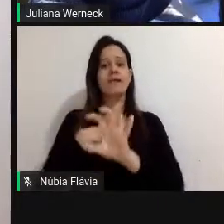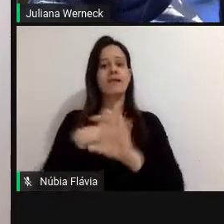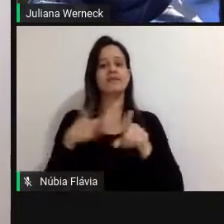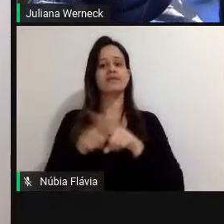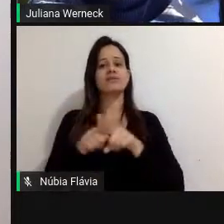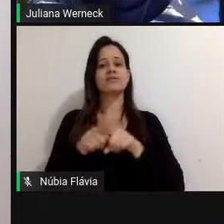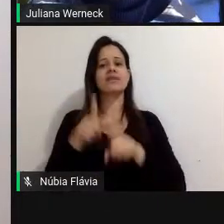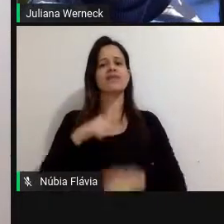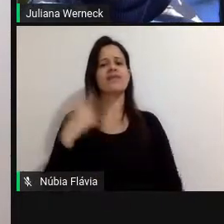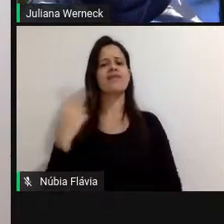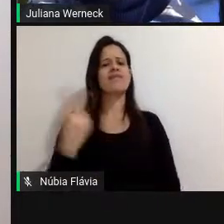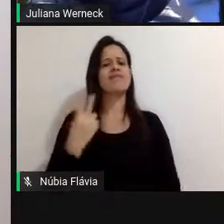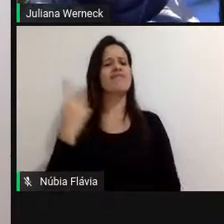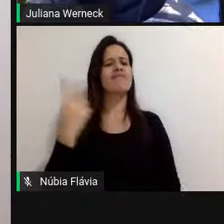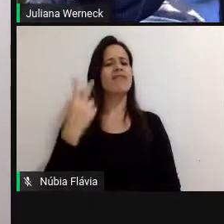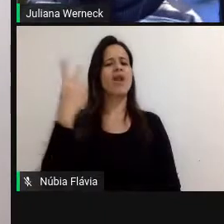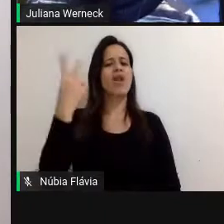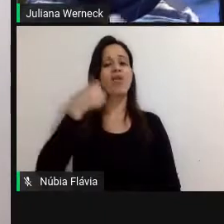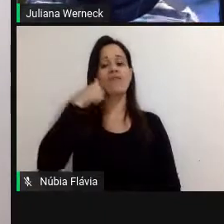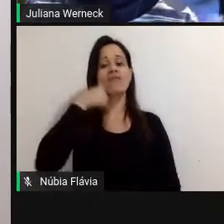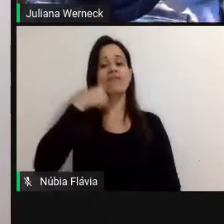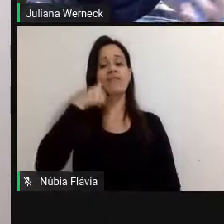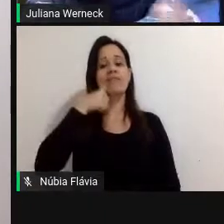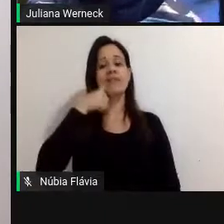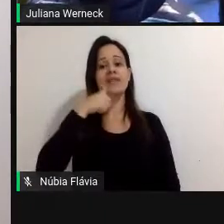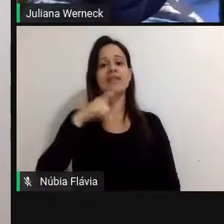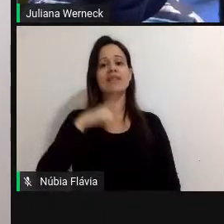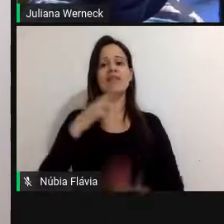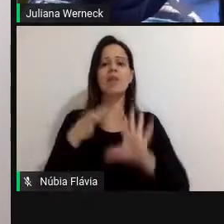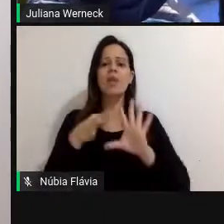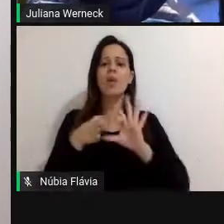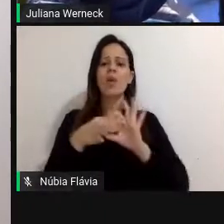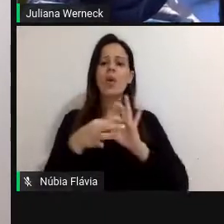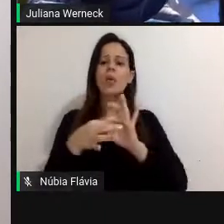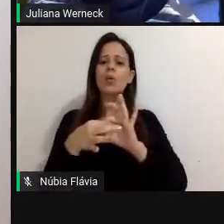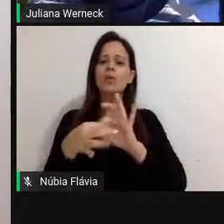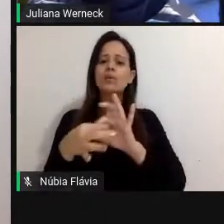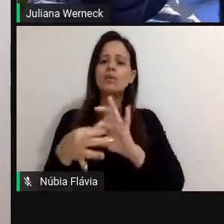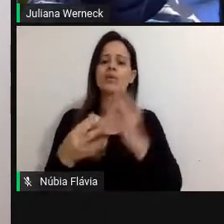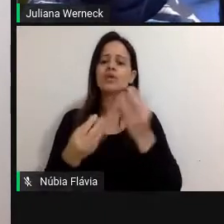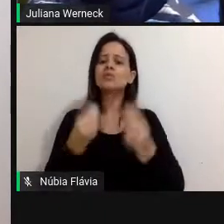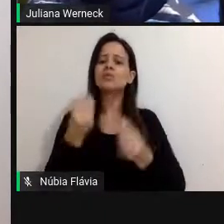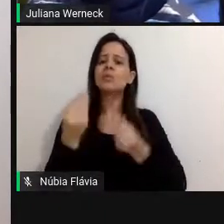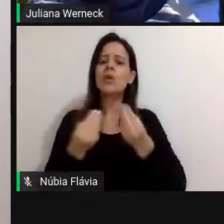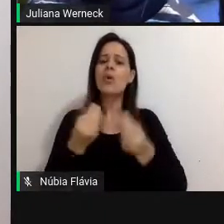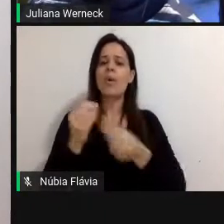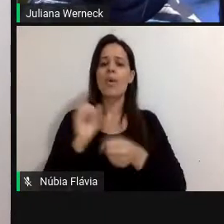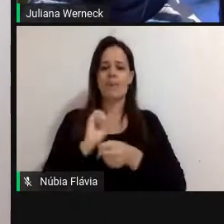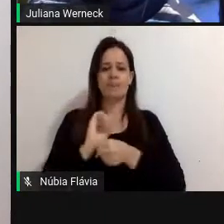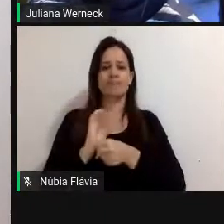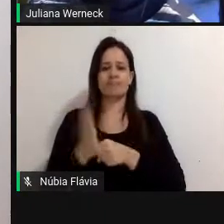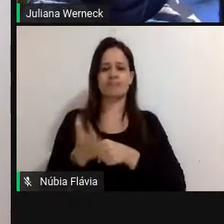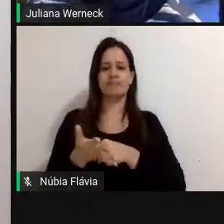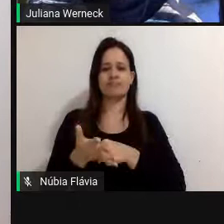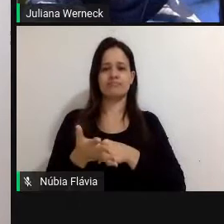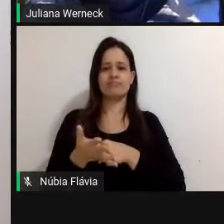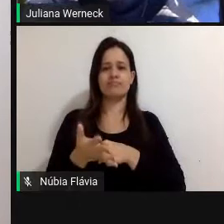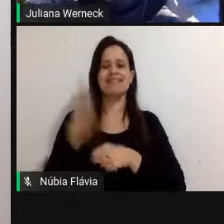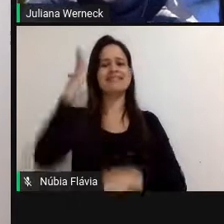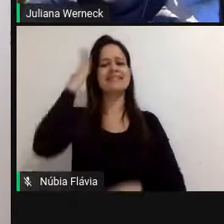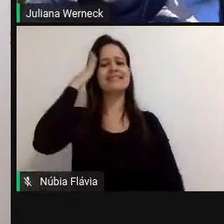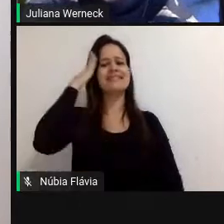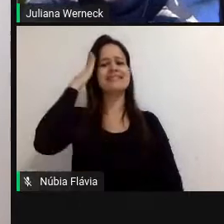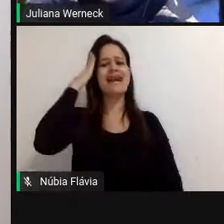valores femininos que hoje a gente está vendo nesse contexto todo, né, da pandemia, que estão